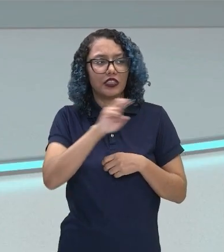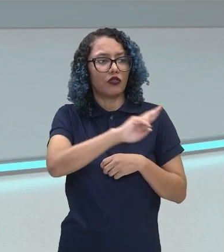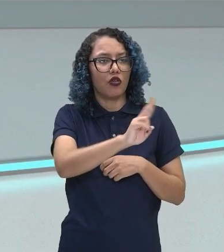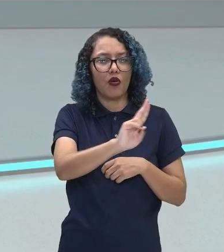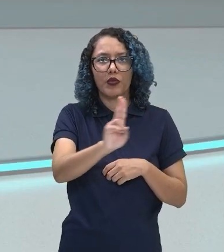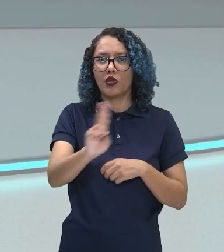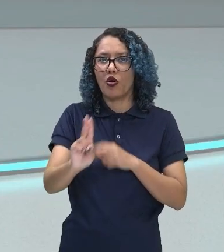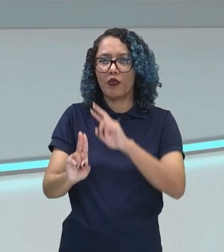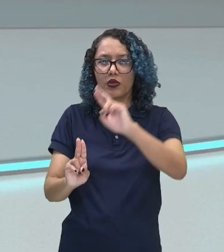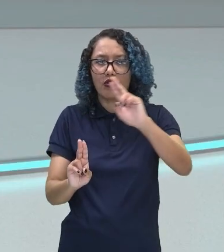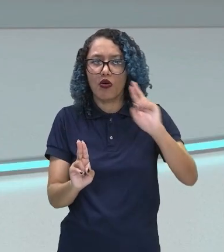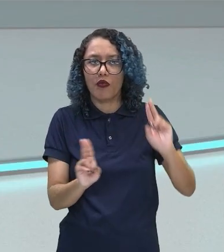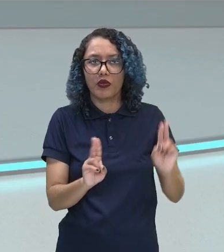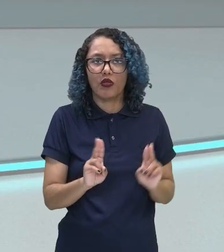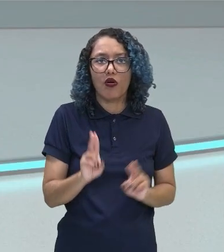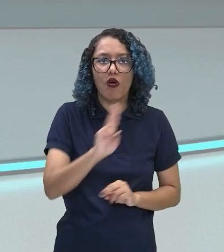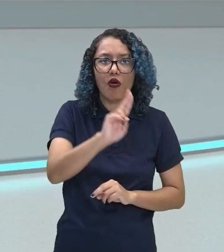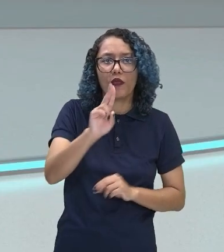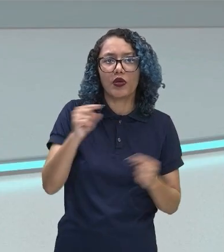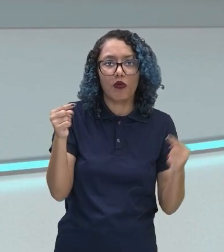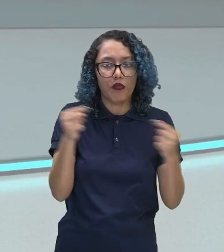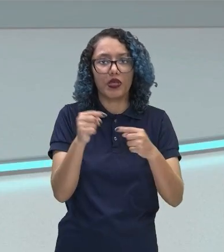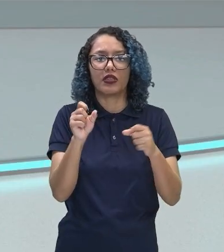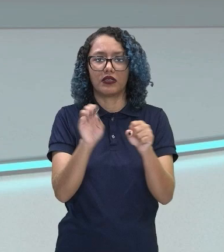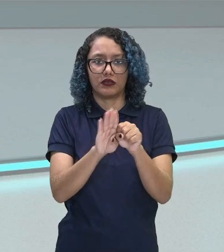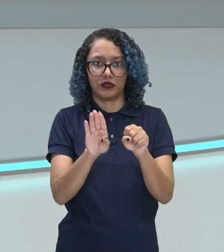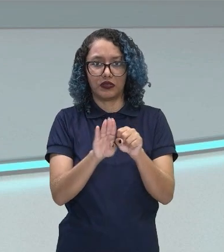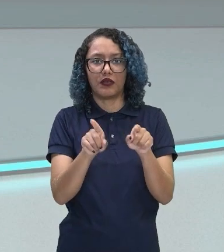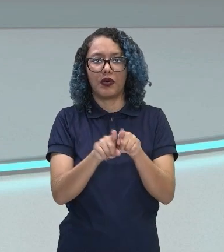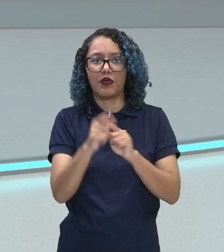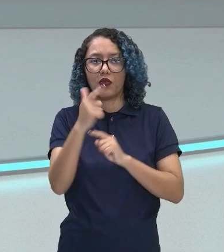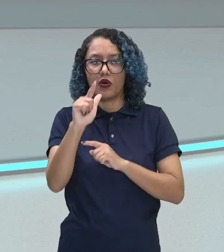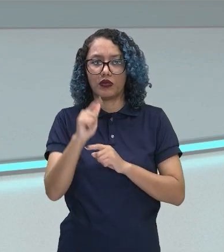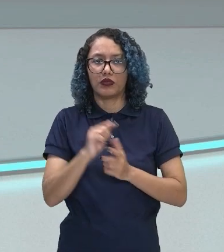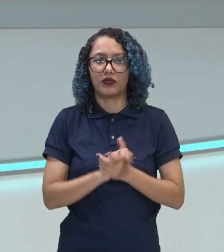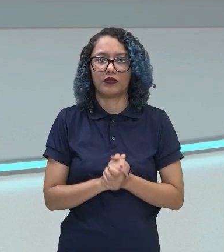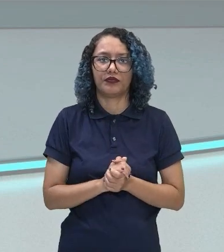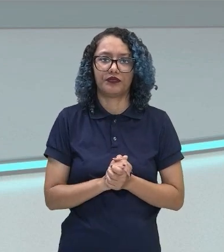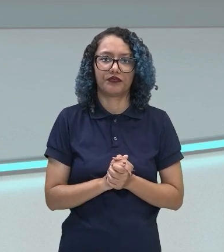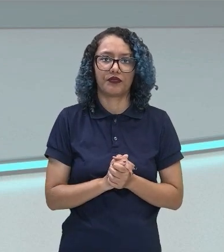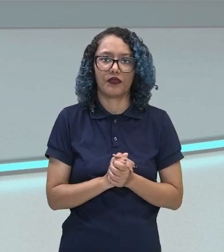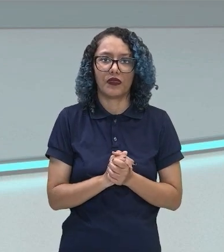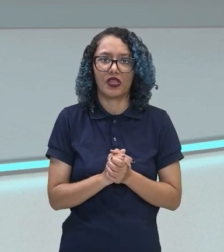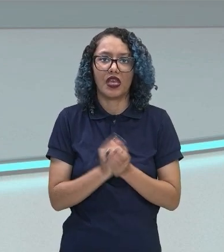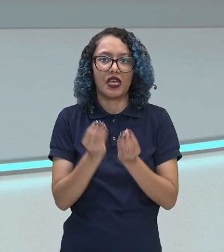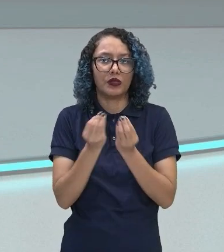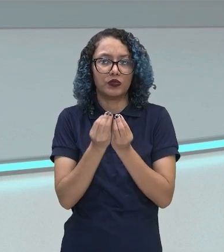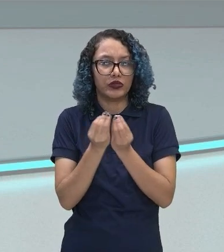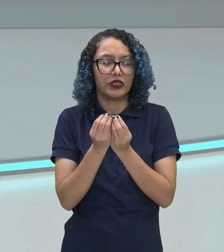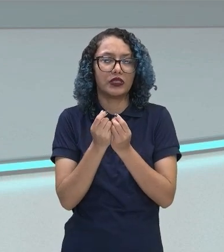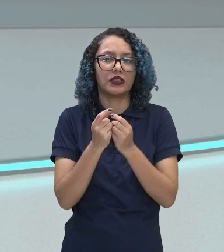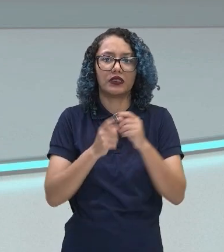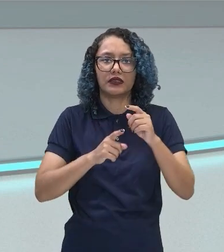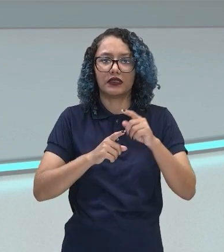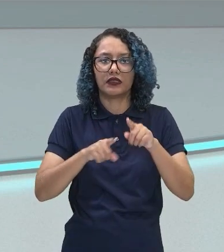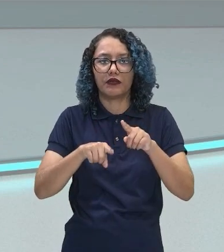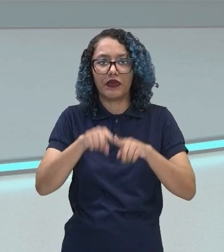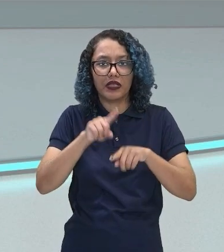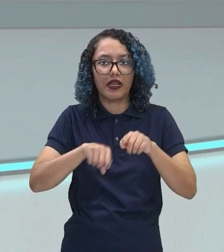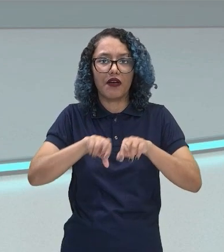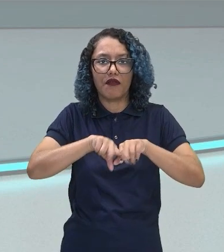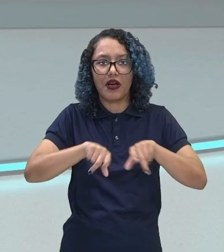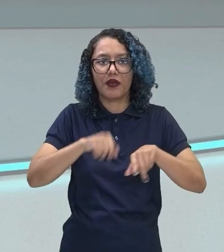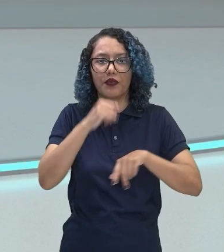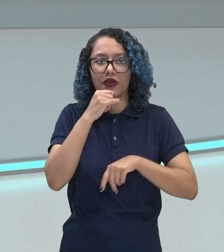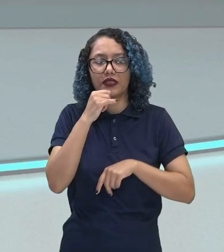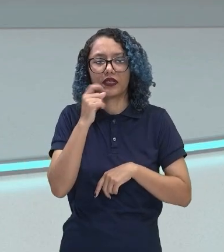exemplos nós temos ali, ó, substâncias e matérias, também são substantivos. Exemplo, ed, né? Exemplo, water